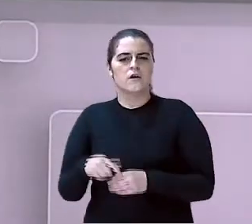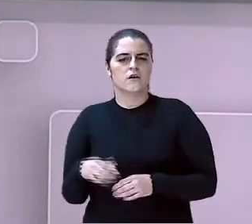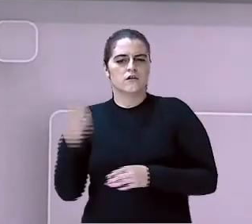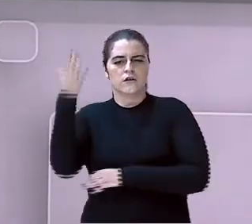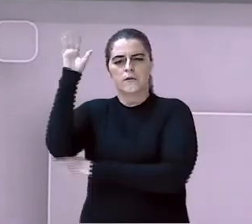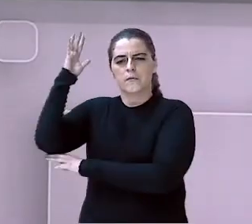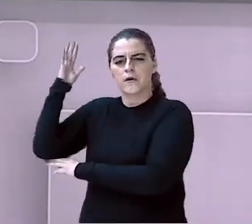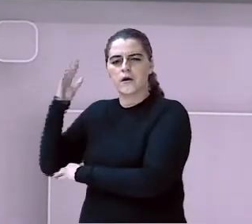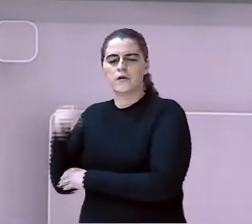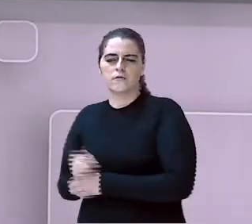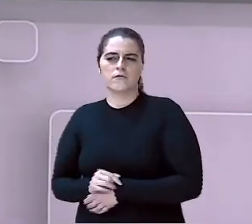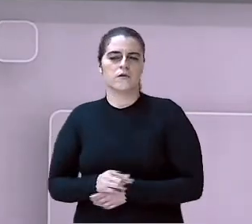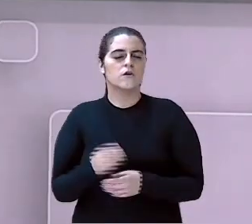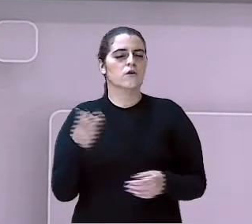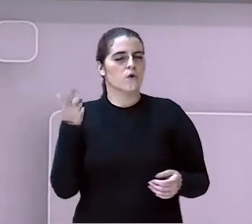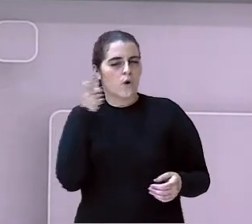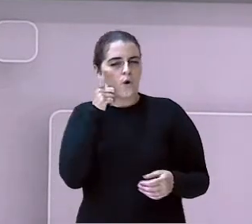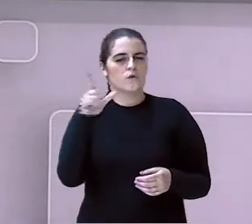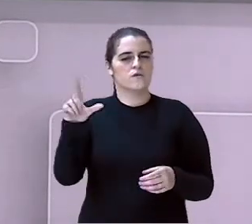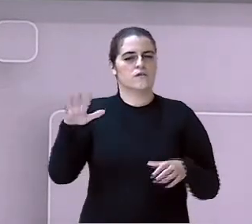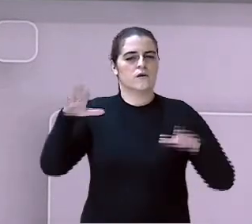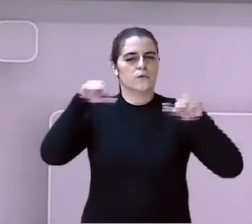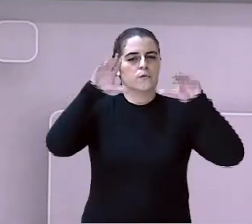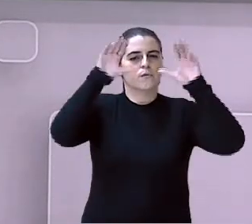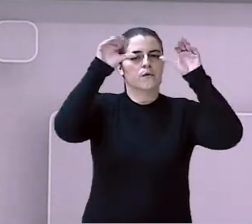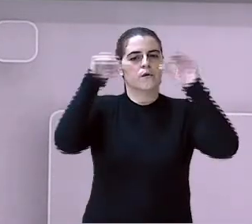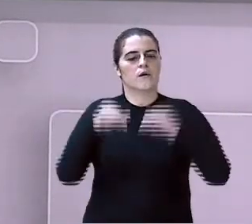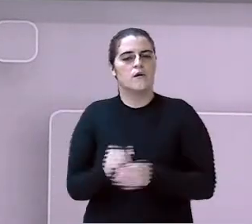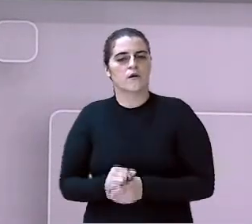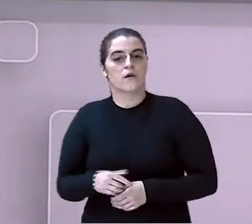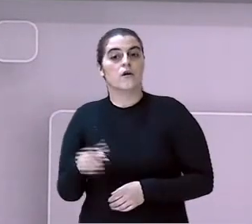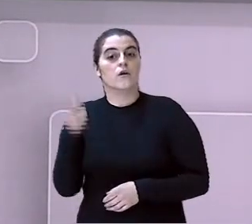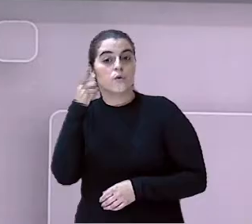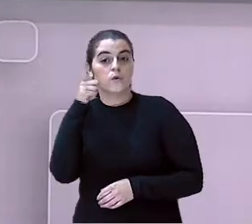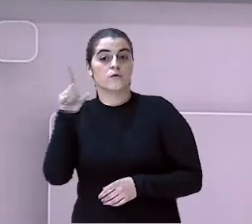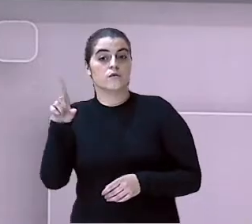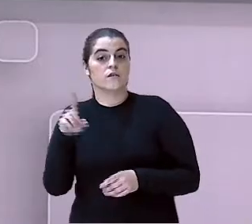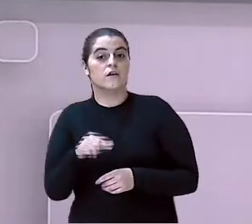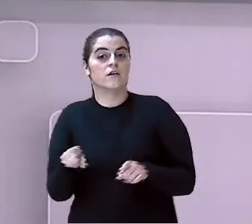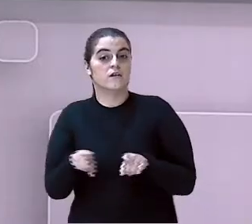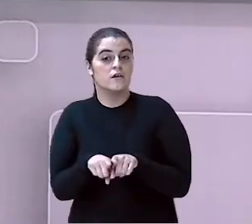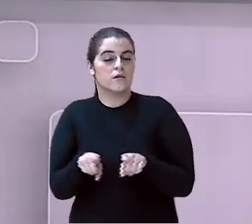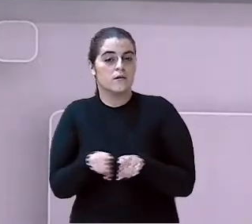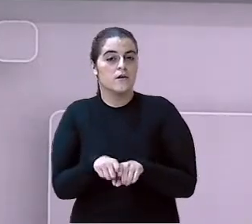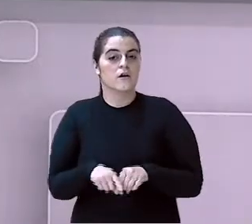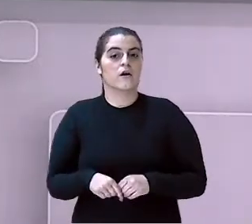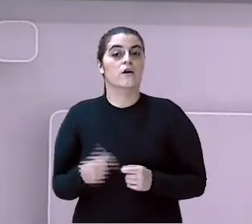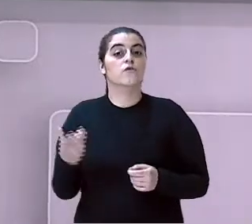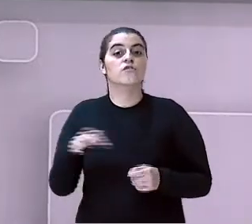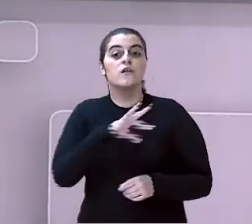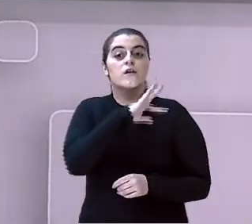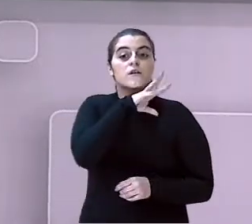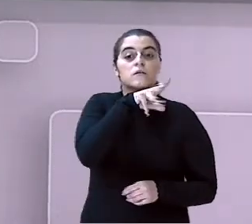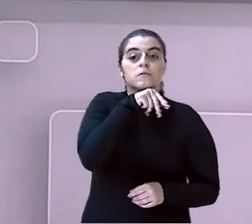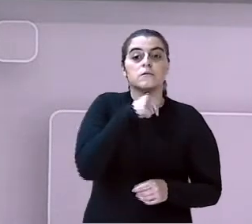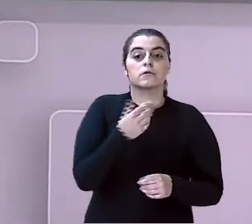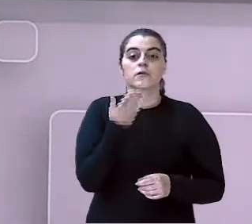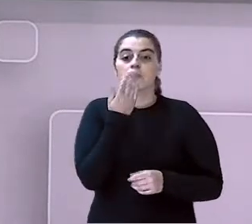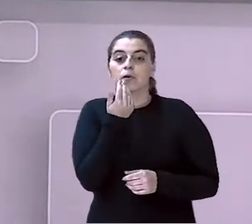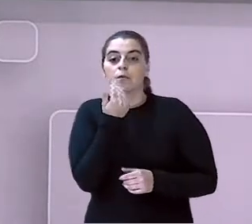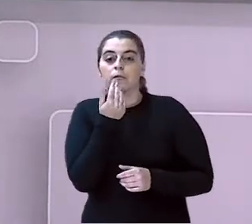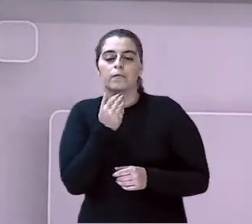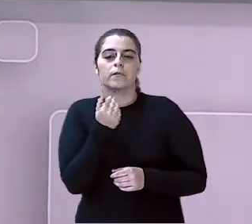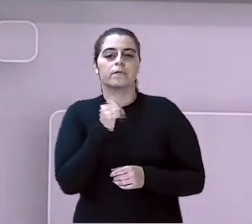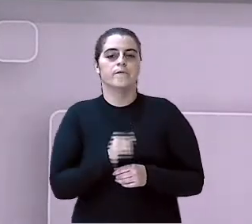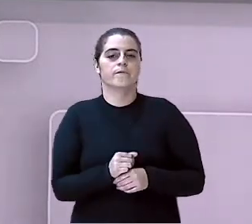árvore, e ele consegue voar e desviar. E consegue mostrar para ele até onde tem presas, né? Um